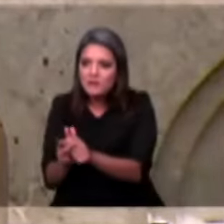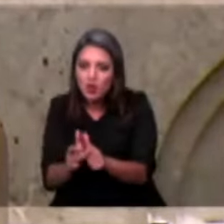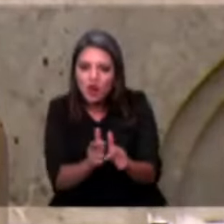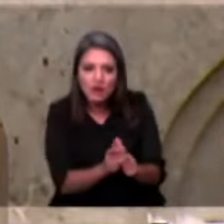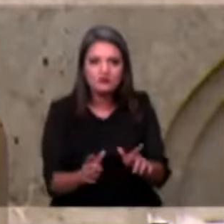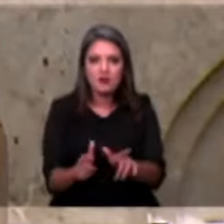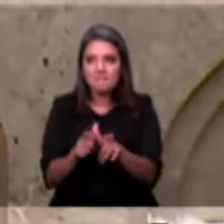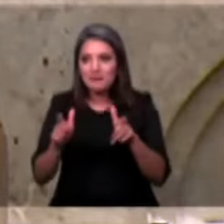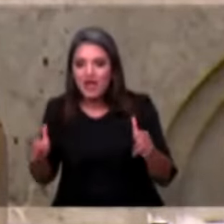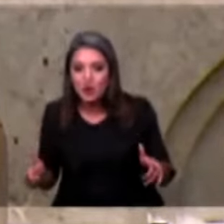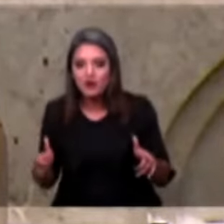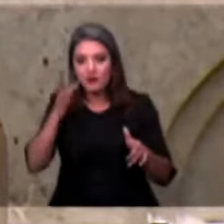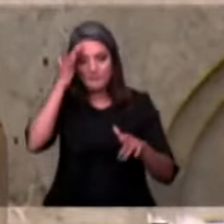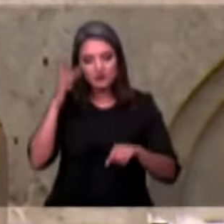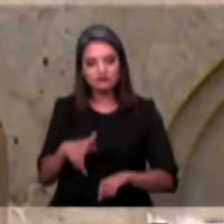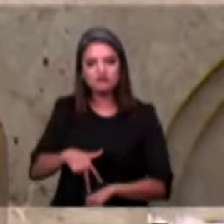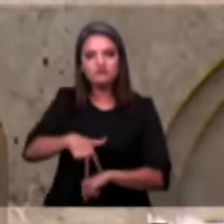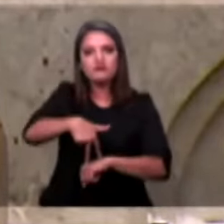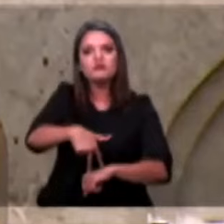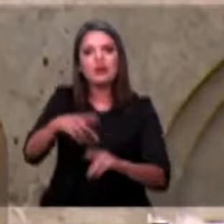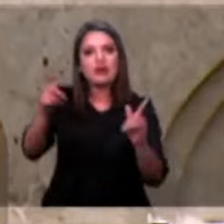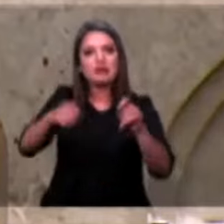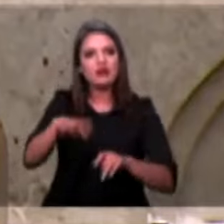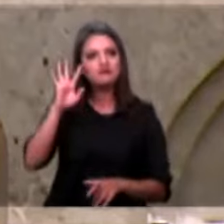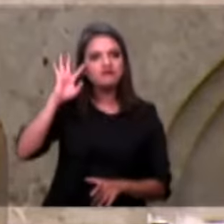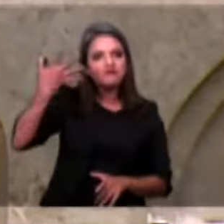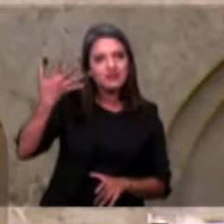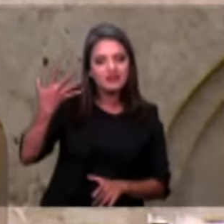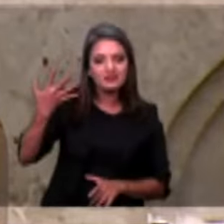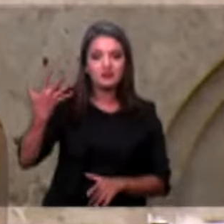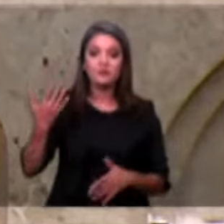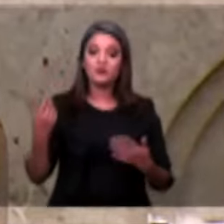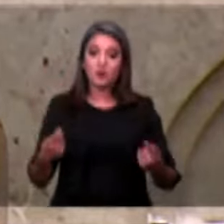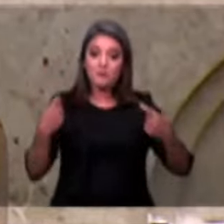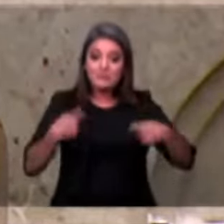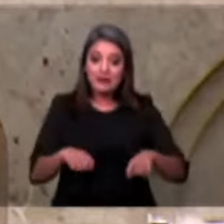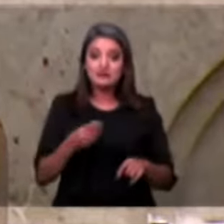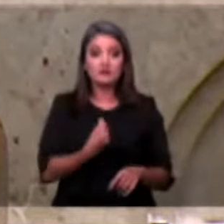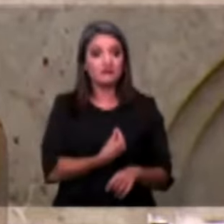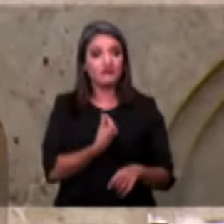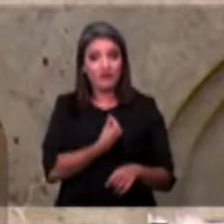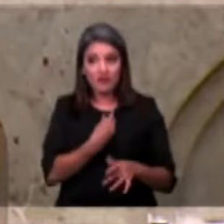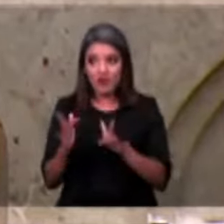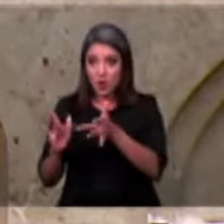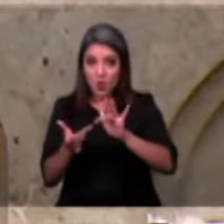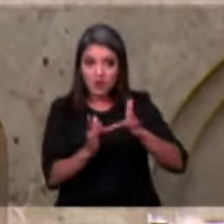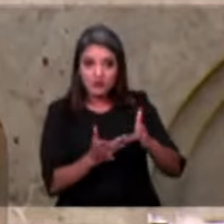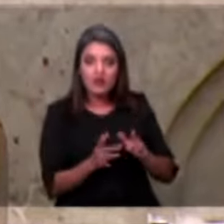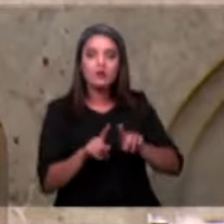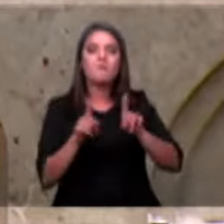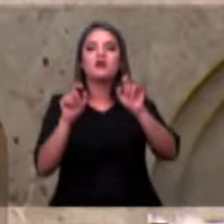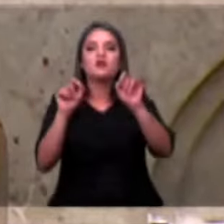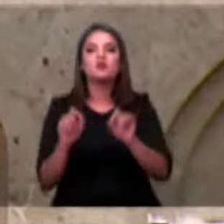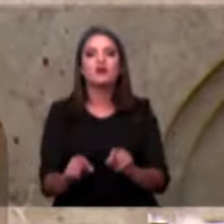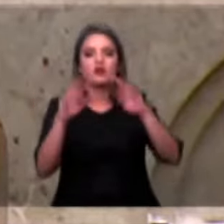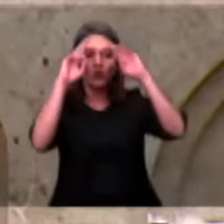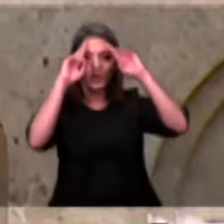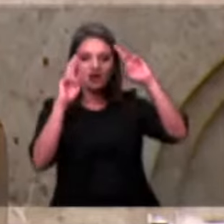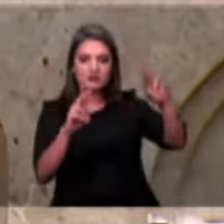protagonistas relevantes do processo decisório, hão de conviver sob a égide dos mecanismos constitucionais